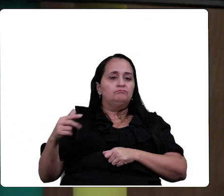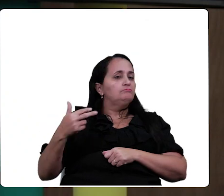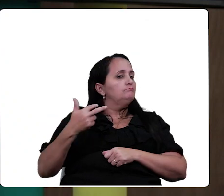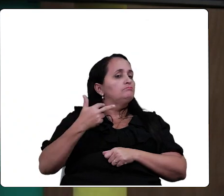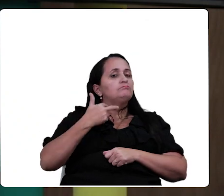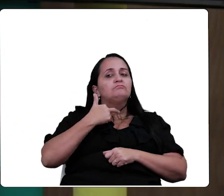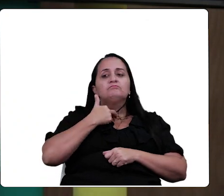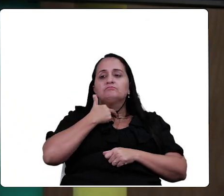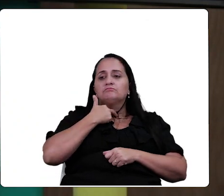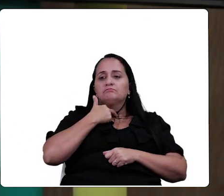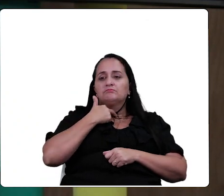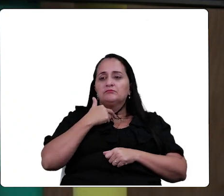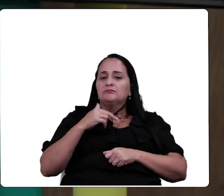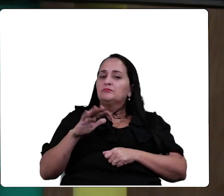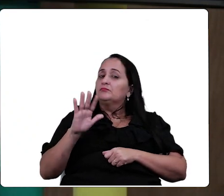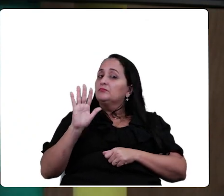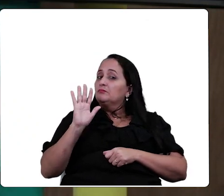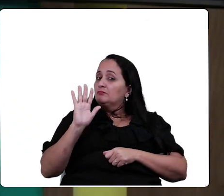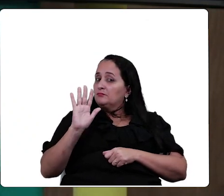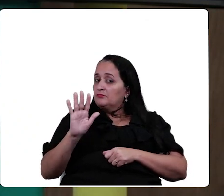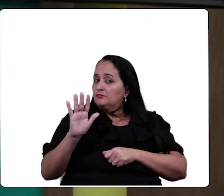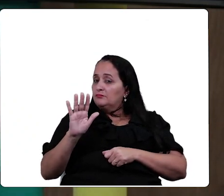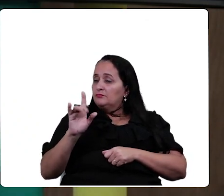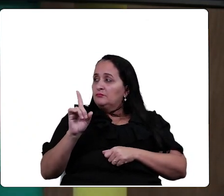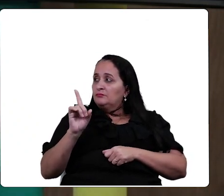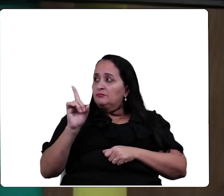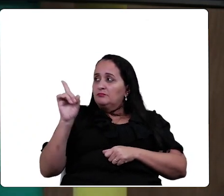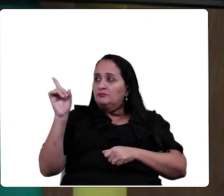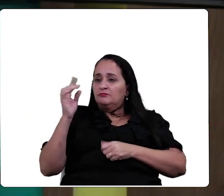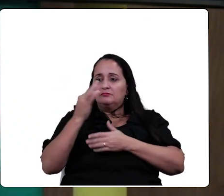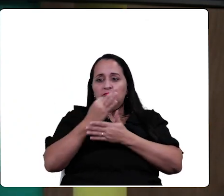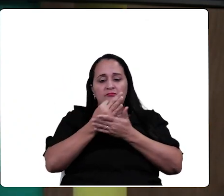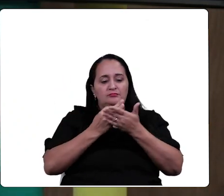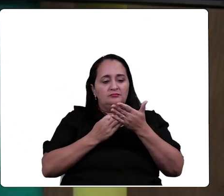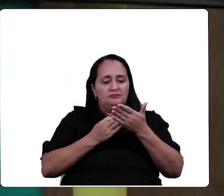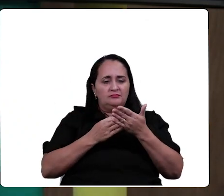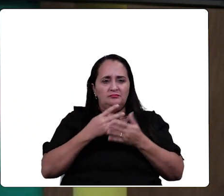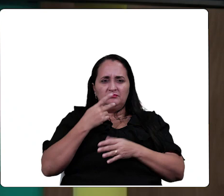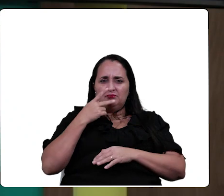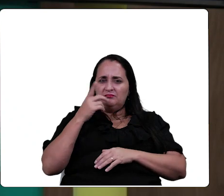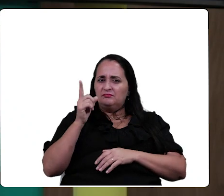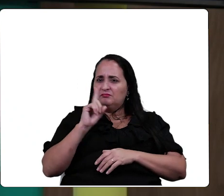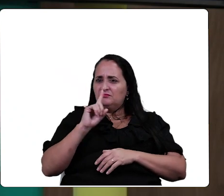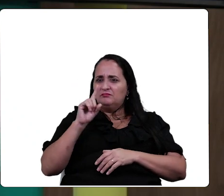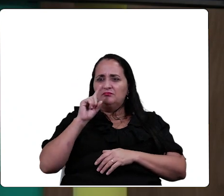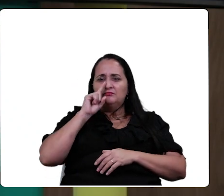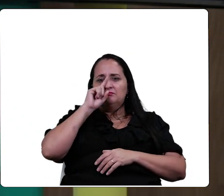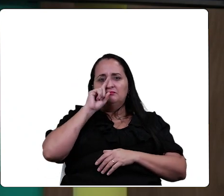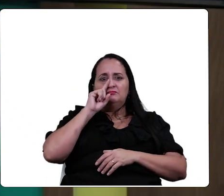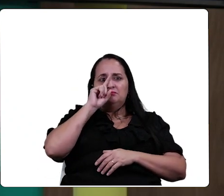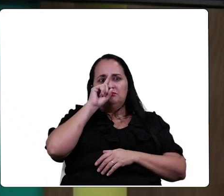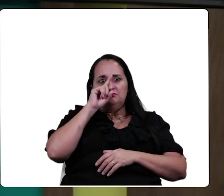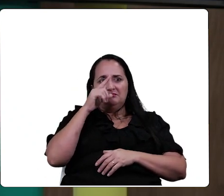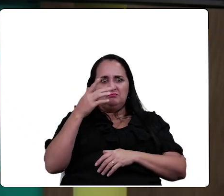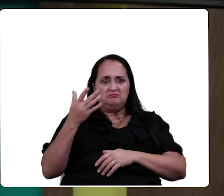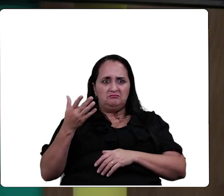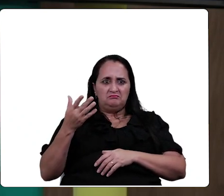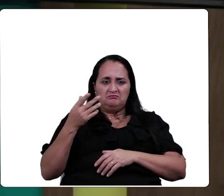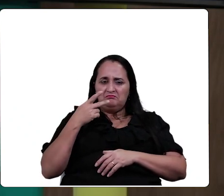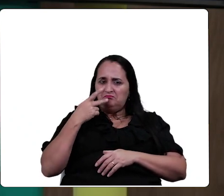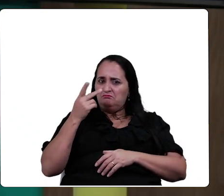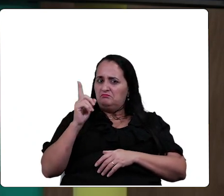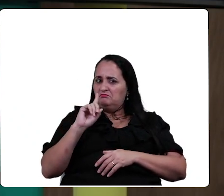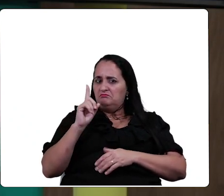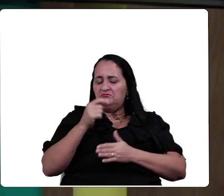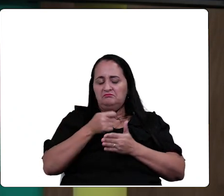sabe. Porém, esse texto não falou sobre riscos aos quais as crianças